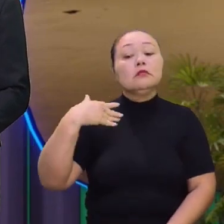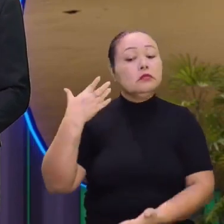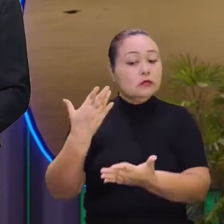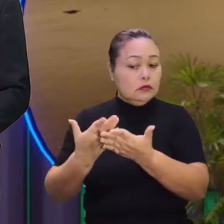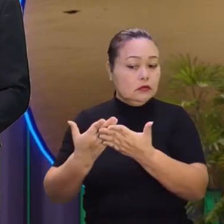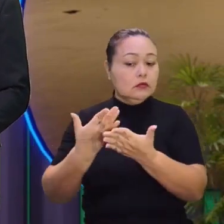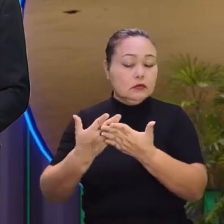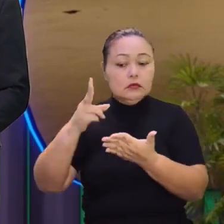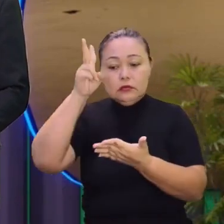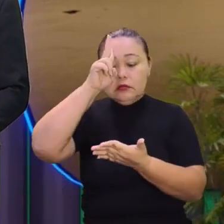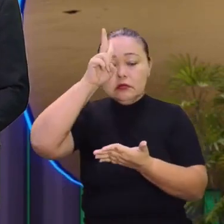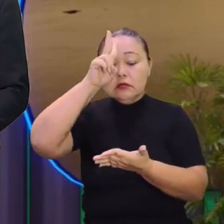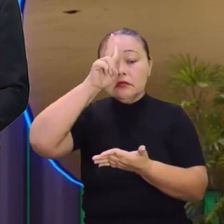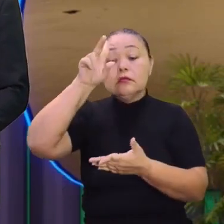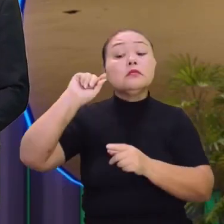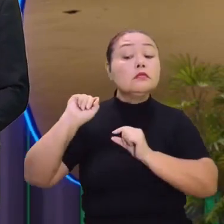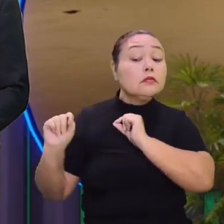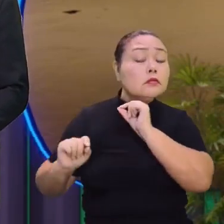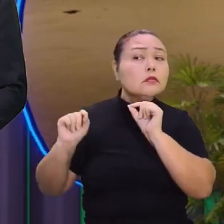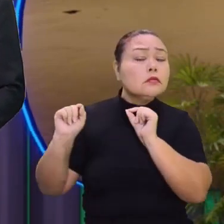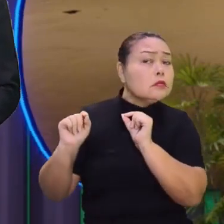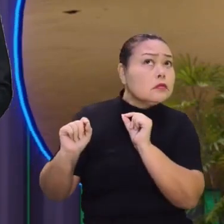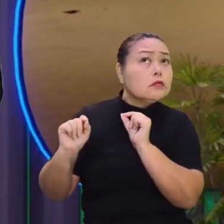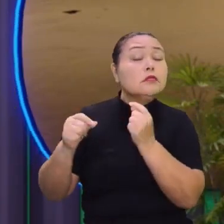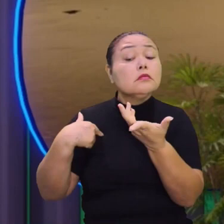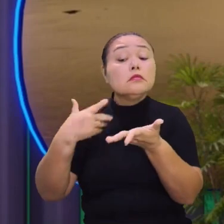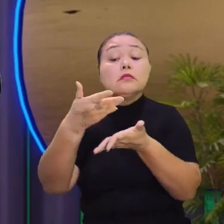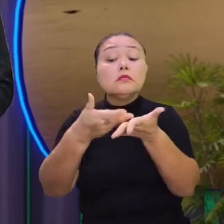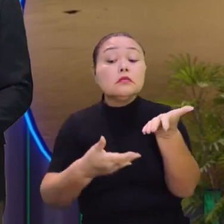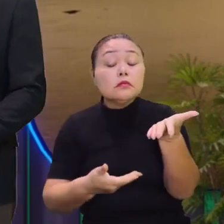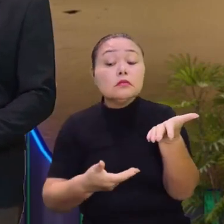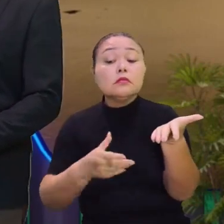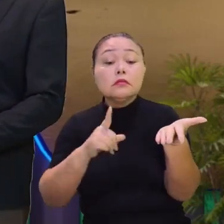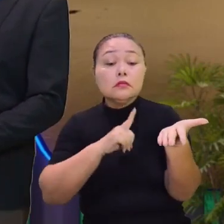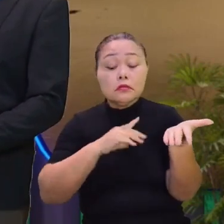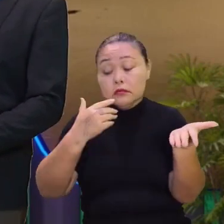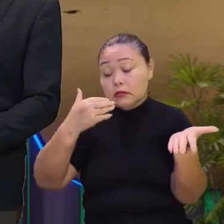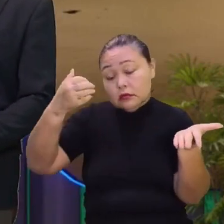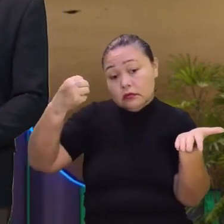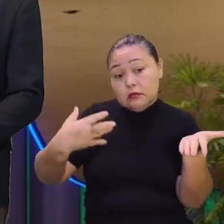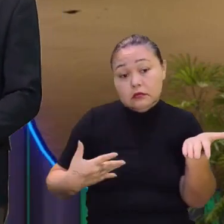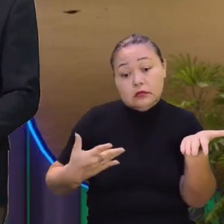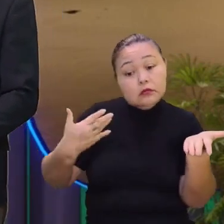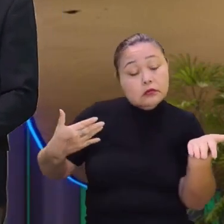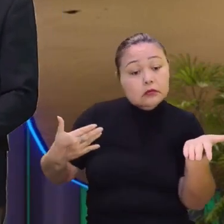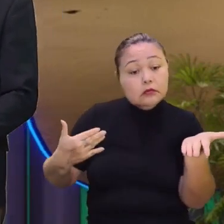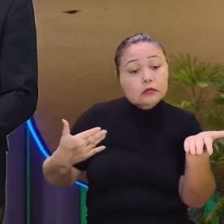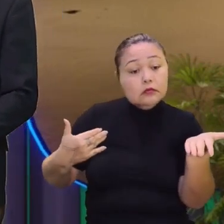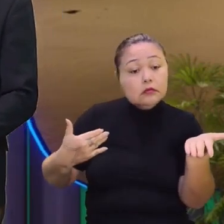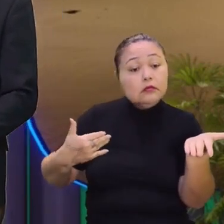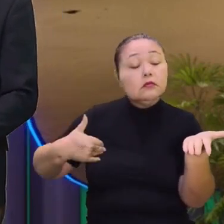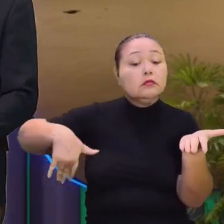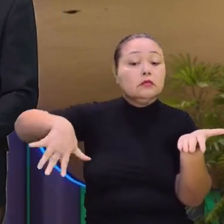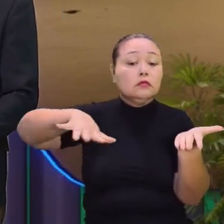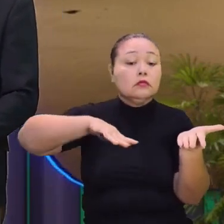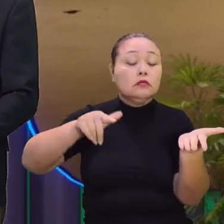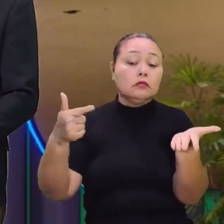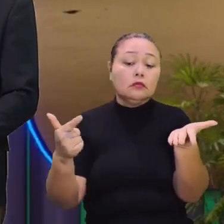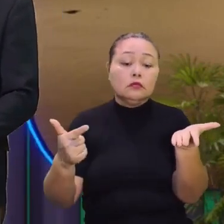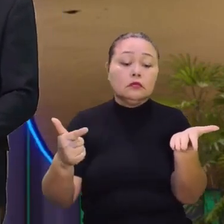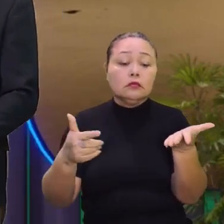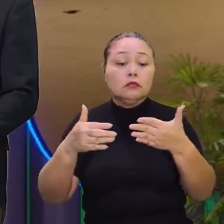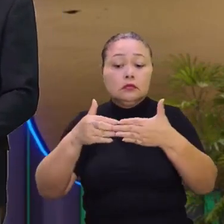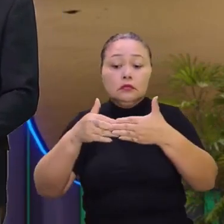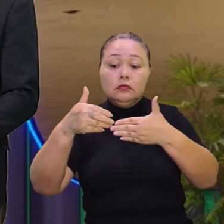história. Eles têm que lembrar o seguinte, qual foi a ideia do Tratado de Madrid? Há pouco o professor Jorge falou o seguinte, muitos não